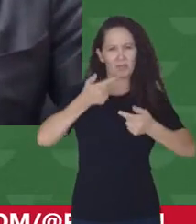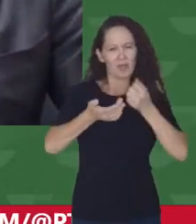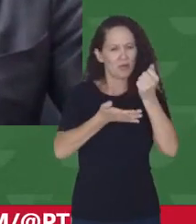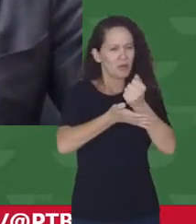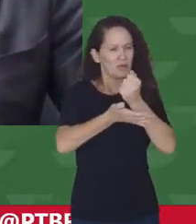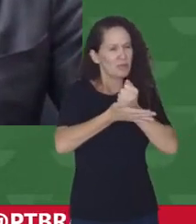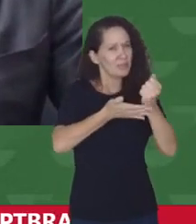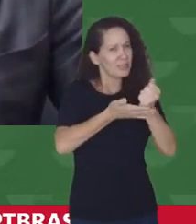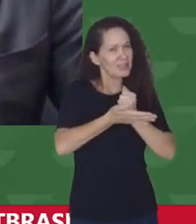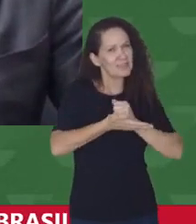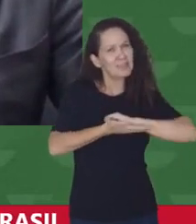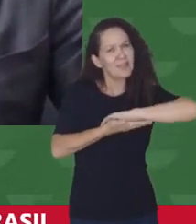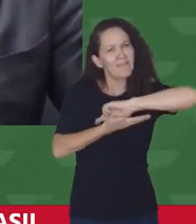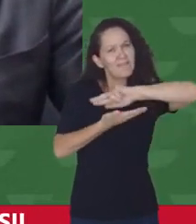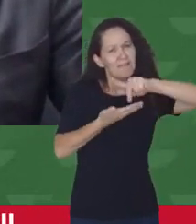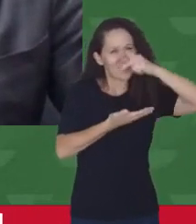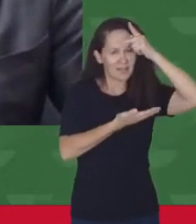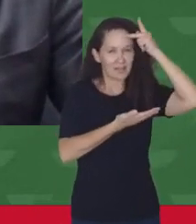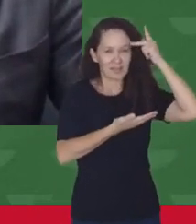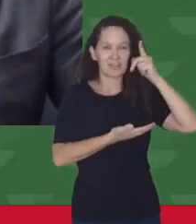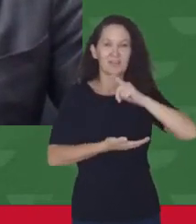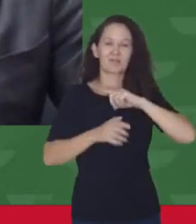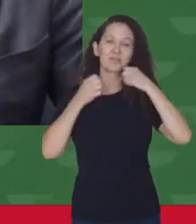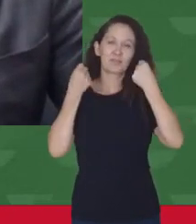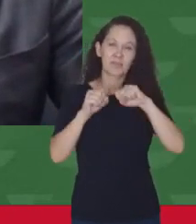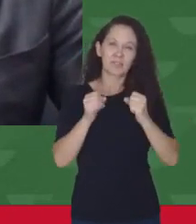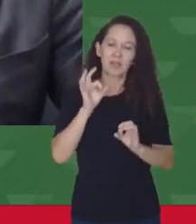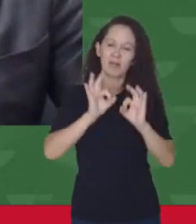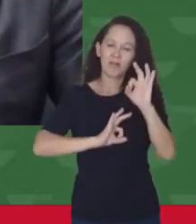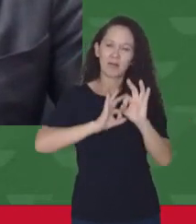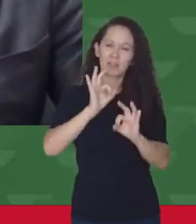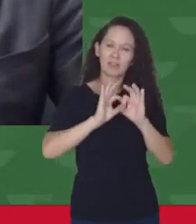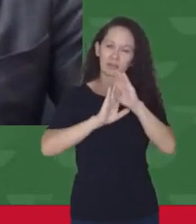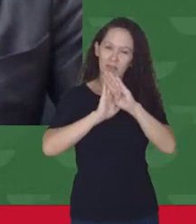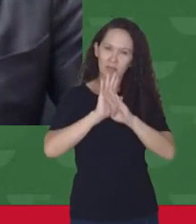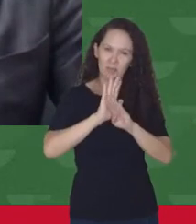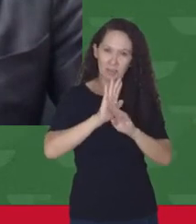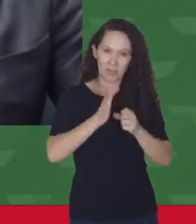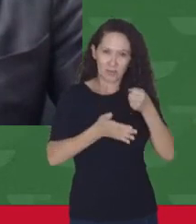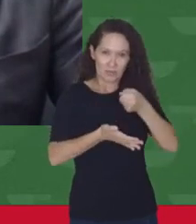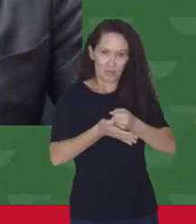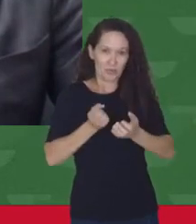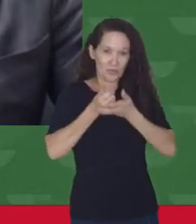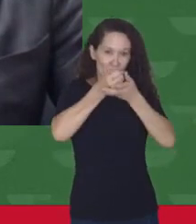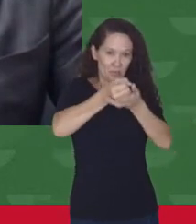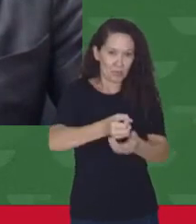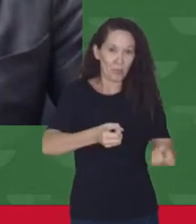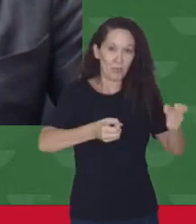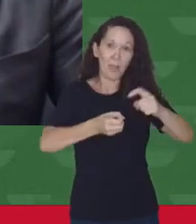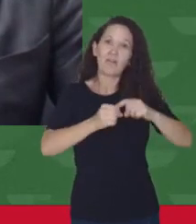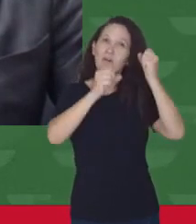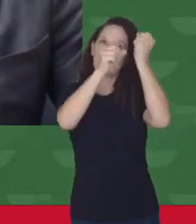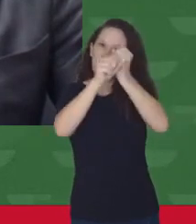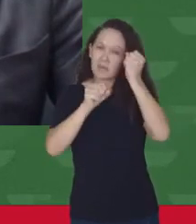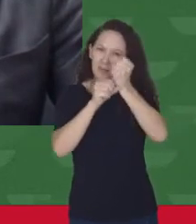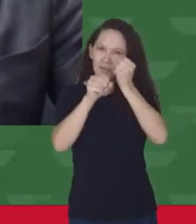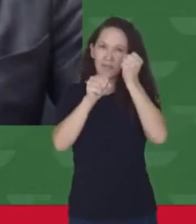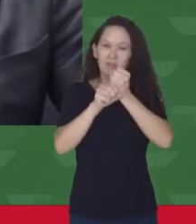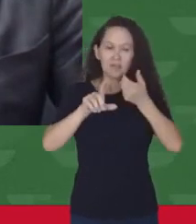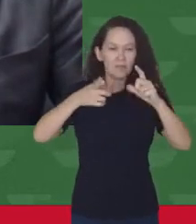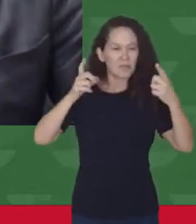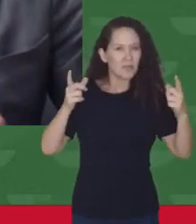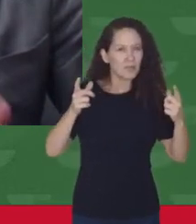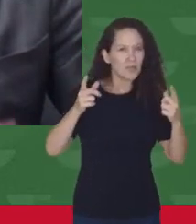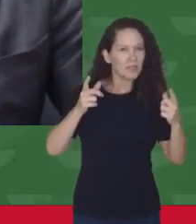contrata muita gente. Então, você teria que montar um plano de investimento para retomar essas obras, para